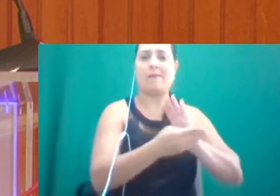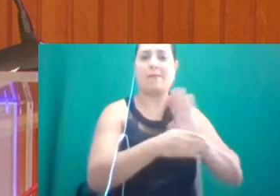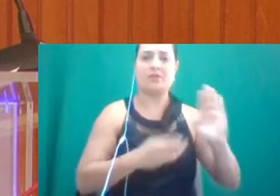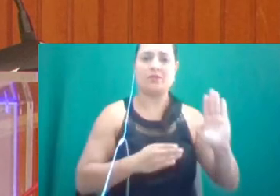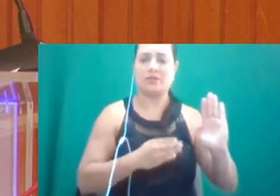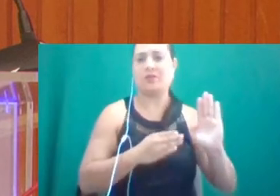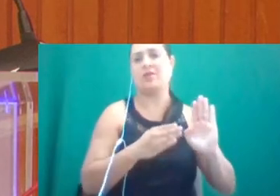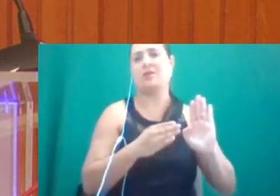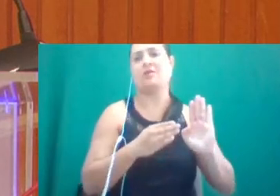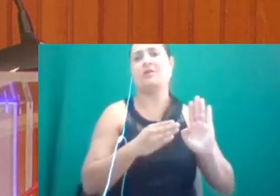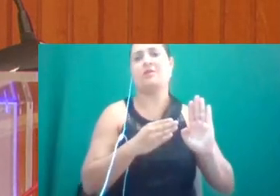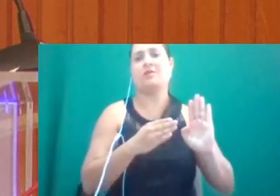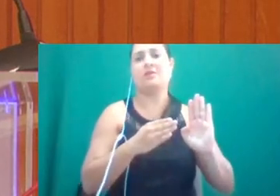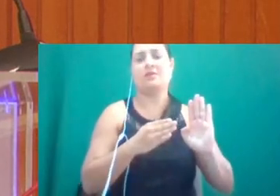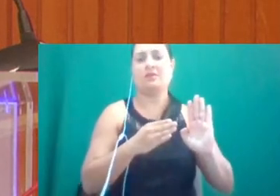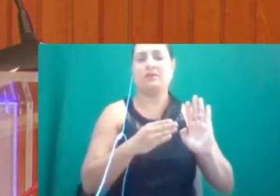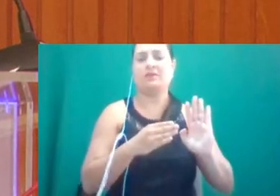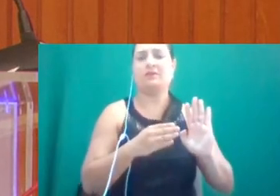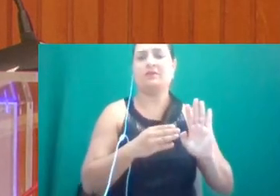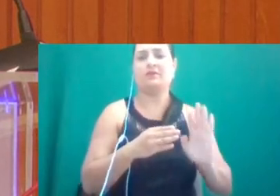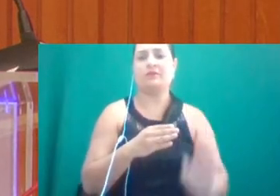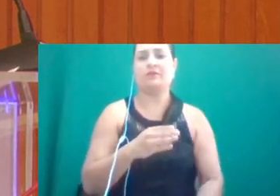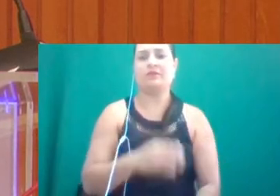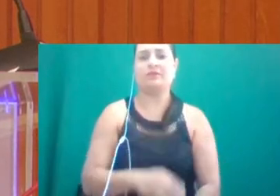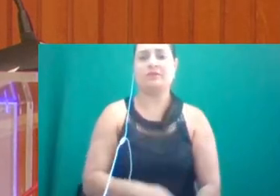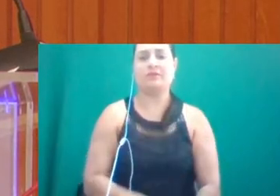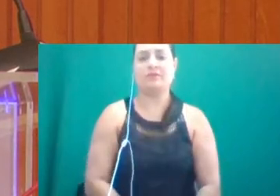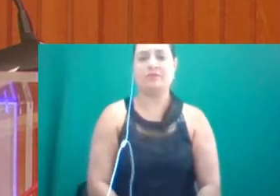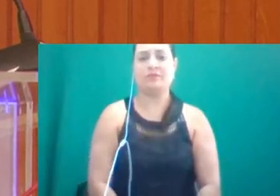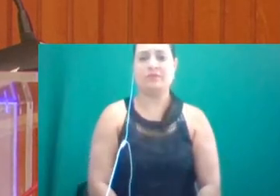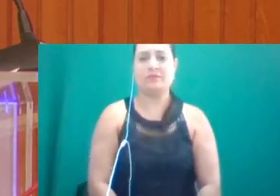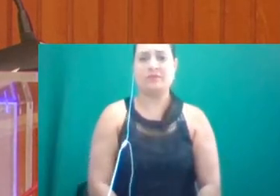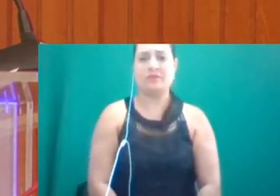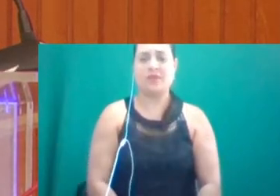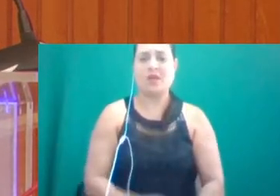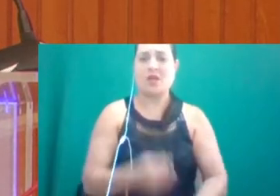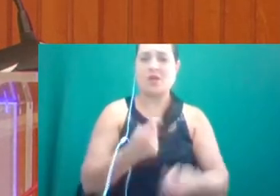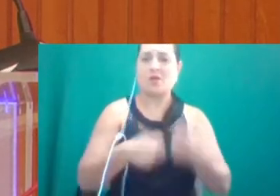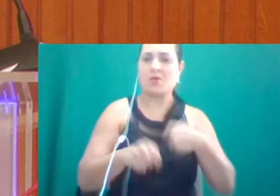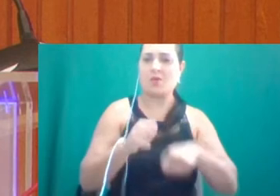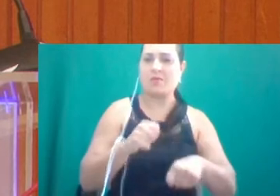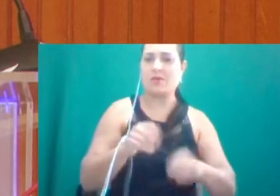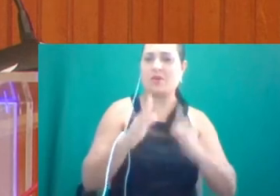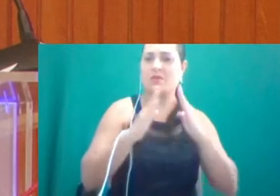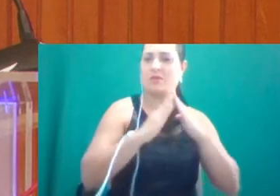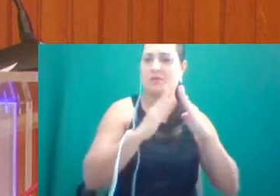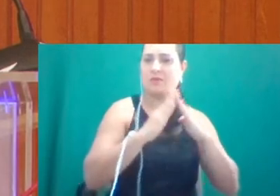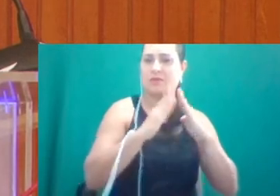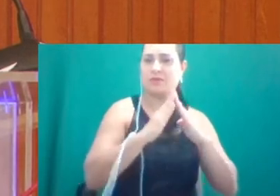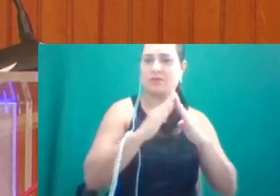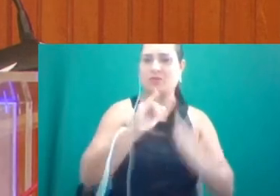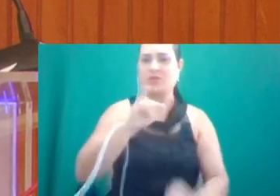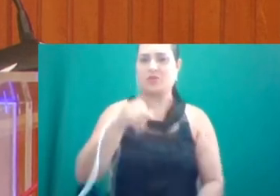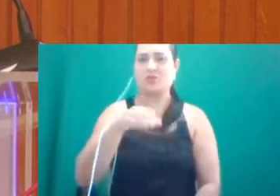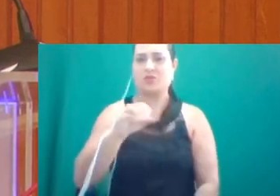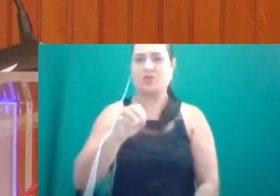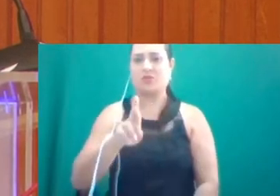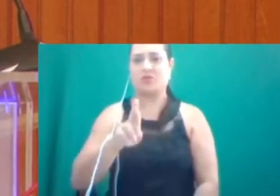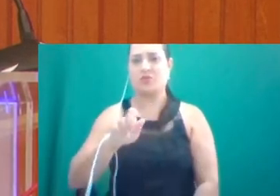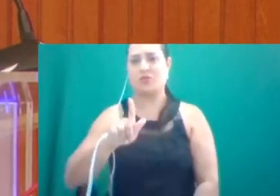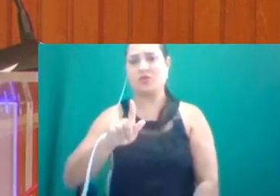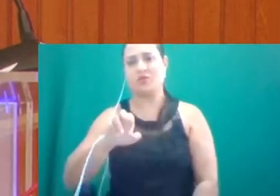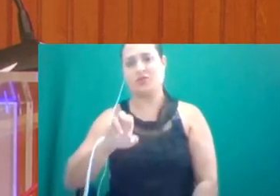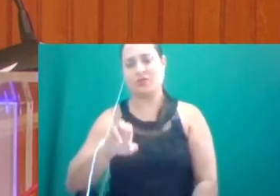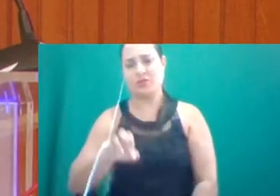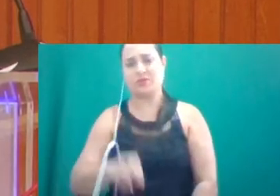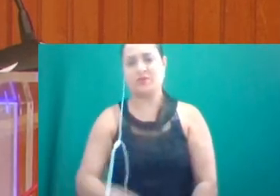Pesca, Vitória Sincorá Xavier. Bacharelado em Engenharia Florestal,